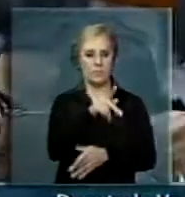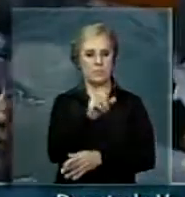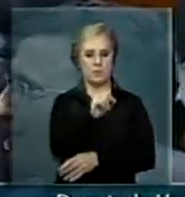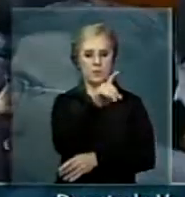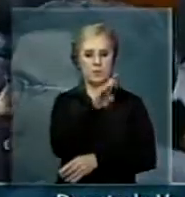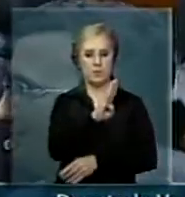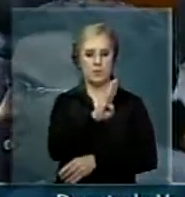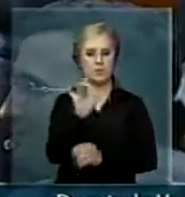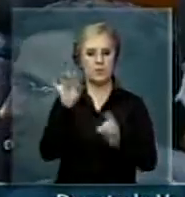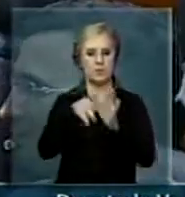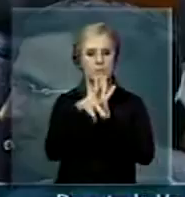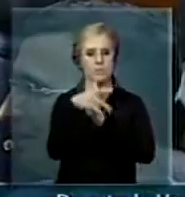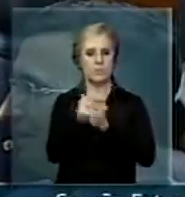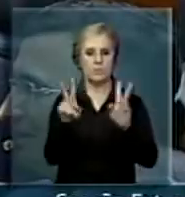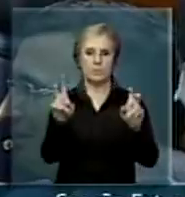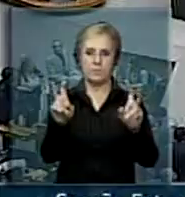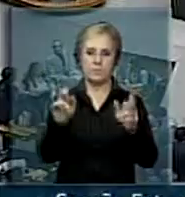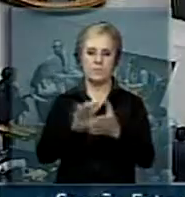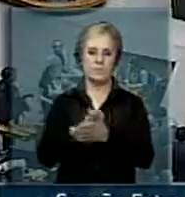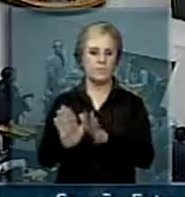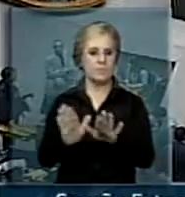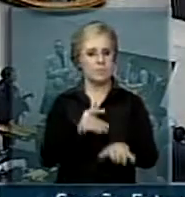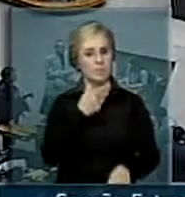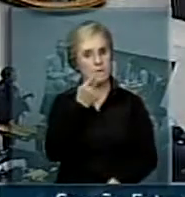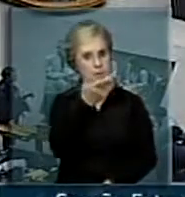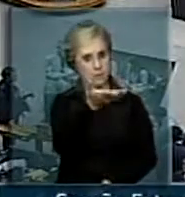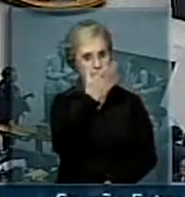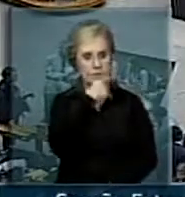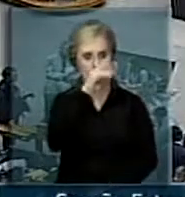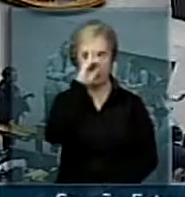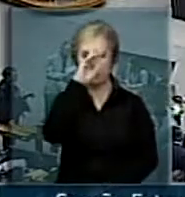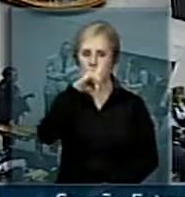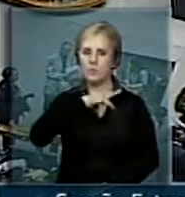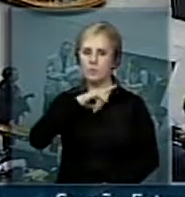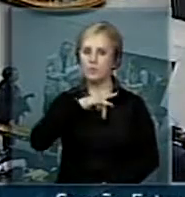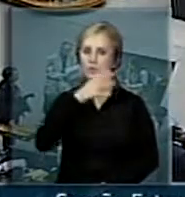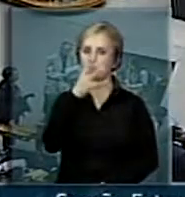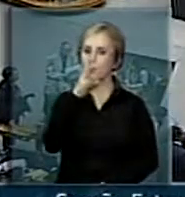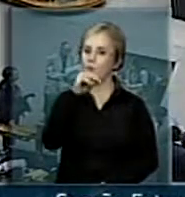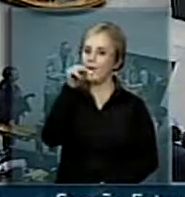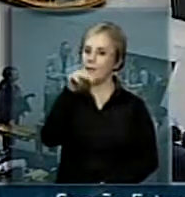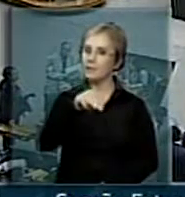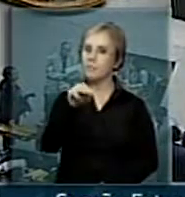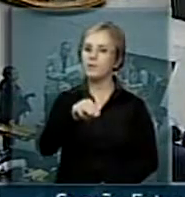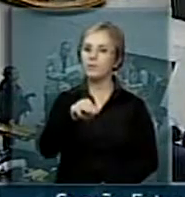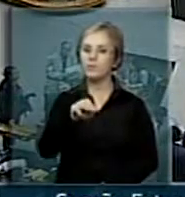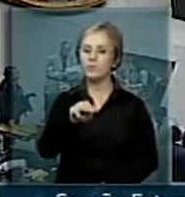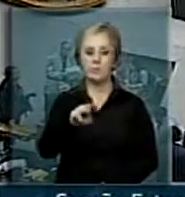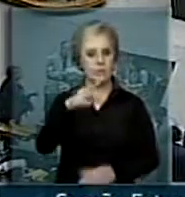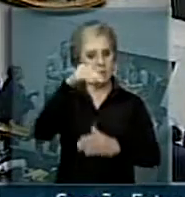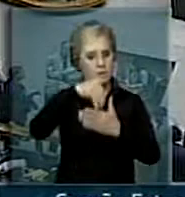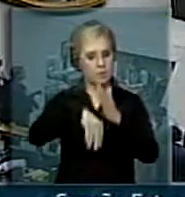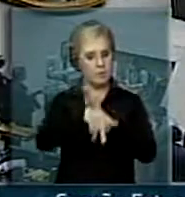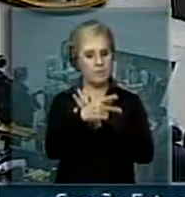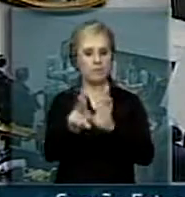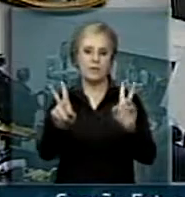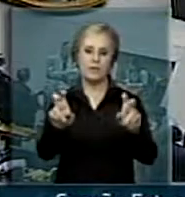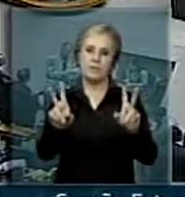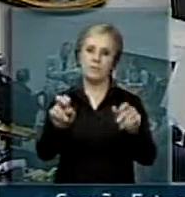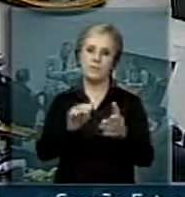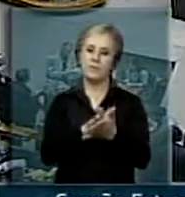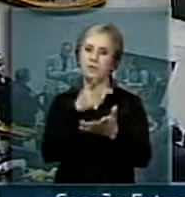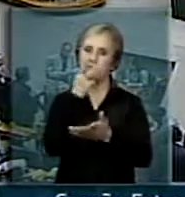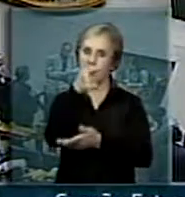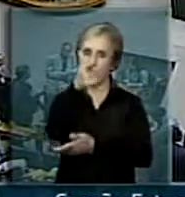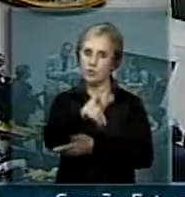PSDB, especialmente desse deputado. Eu quero dizer a Vossa Excelência o seguinte: nós temos exatamente 40 minutos para votar esta matéria.